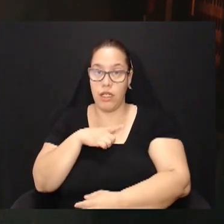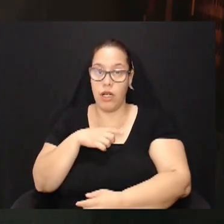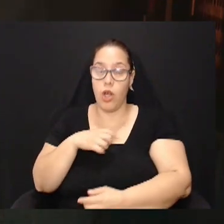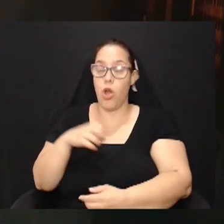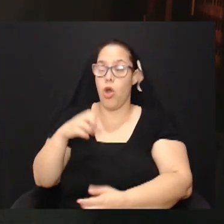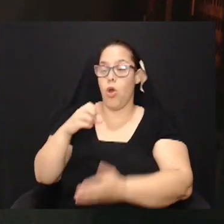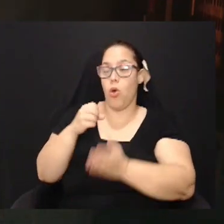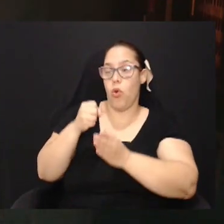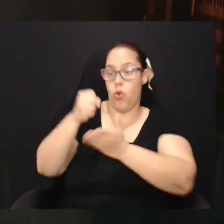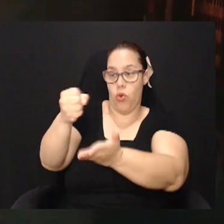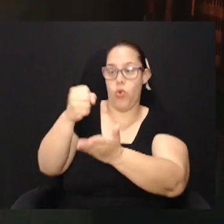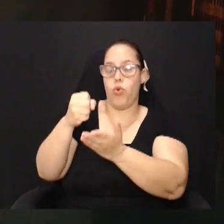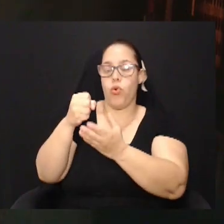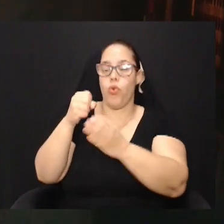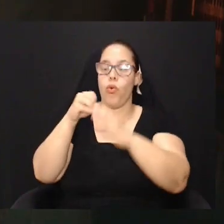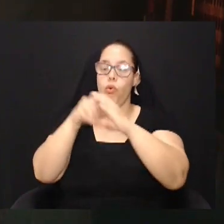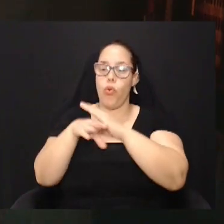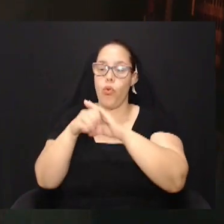de Ouro,